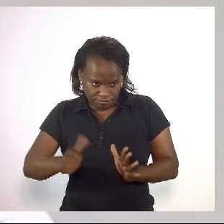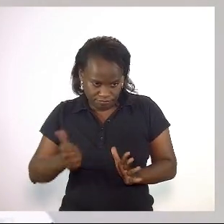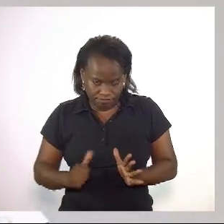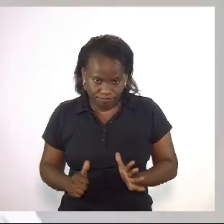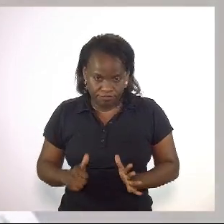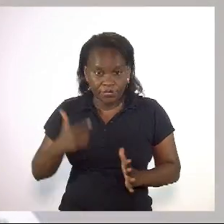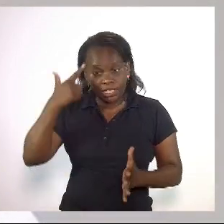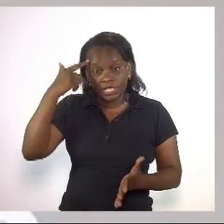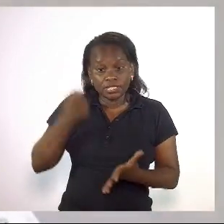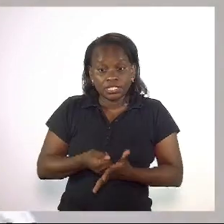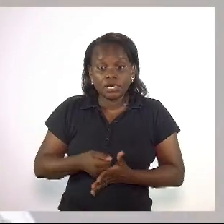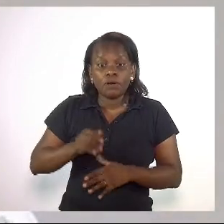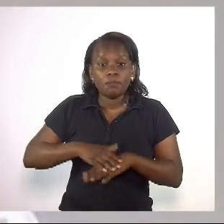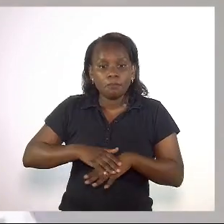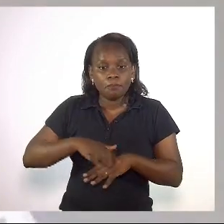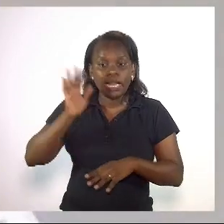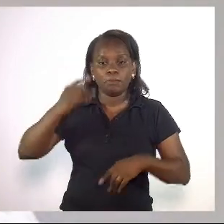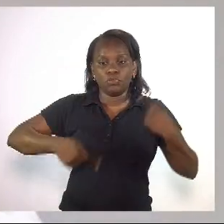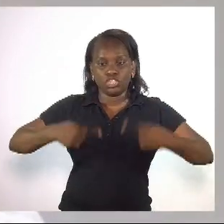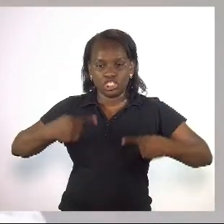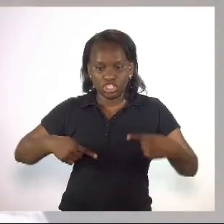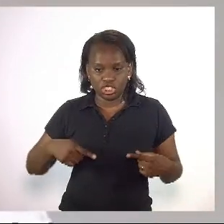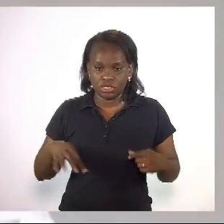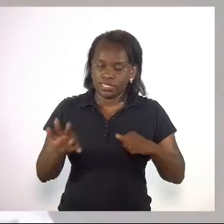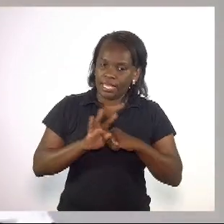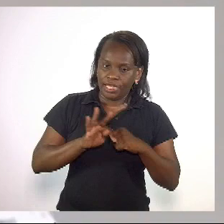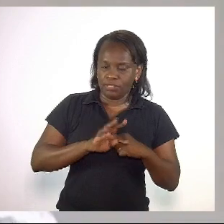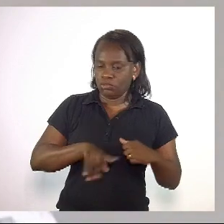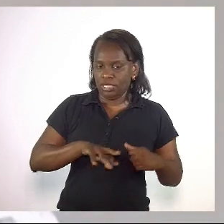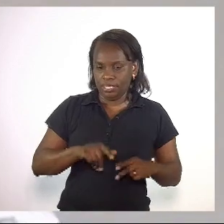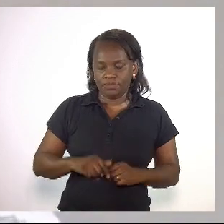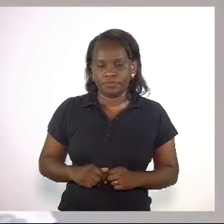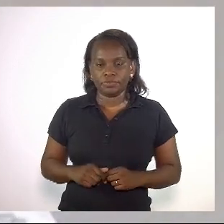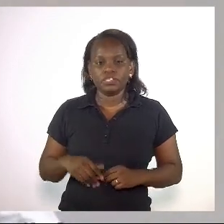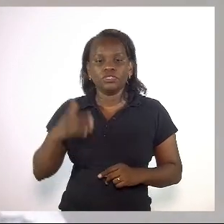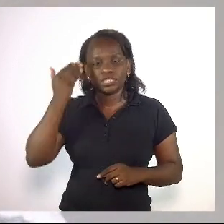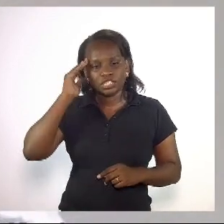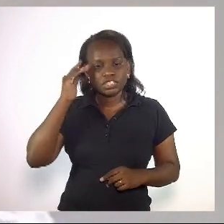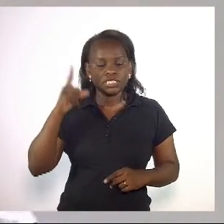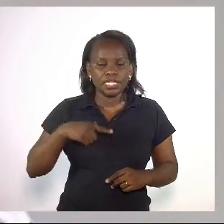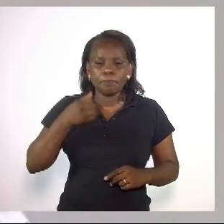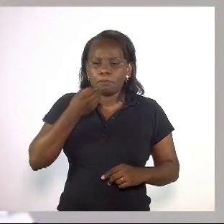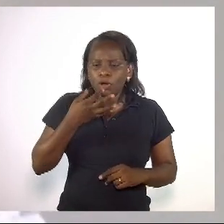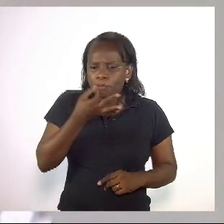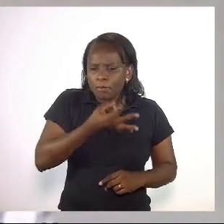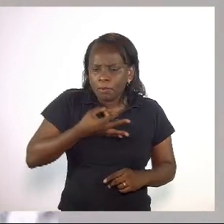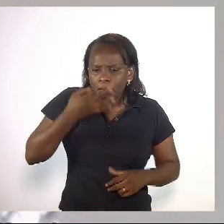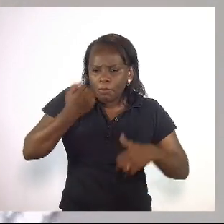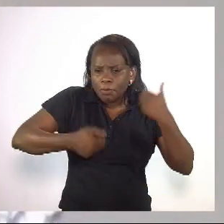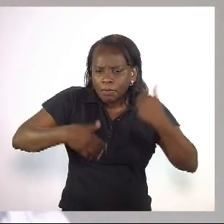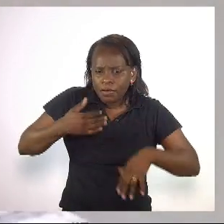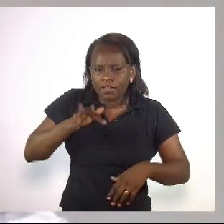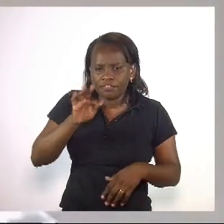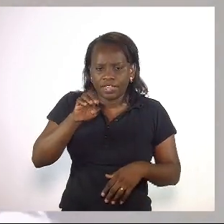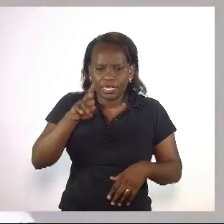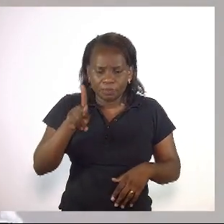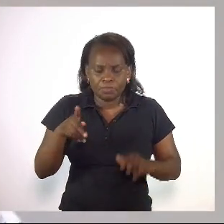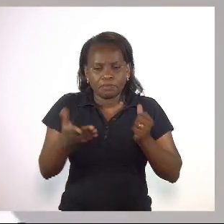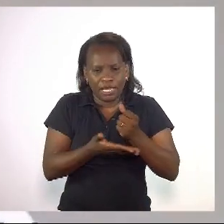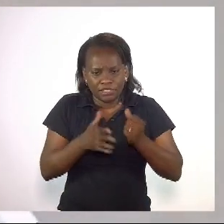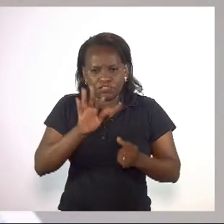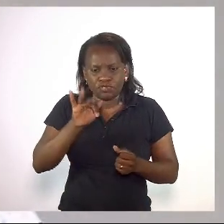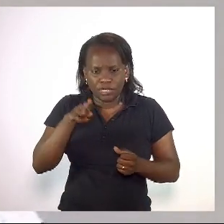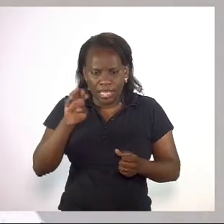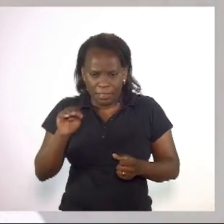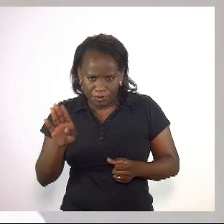essa decisão é muito mais política do que técnica. Eu entendo que existem bons argumentos para o FECP estar na base do Fundeb, assim como